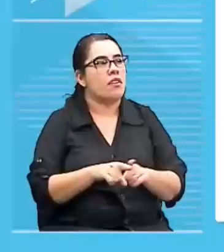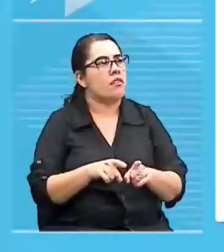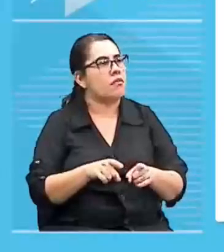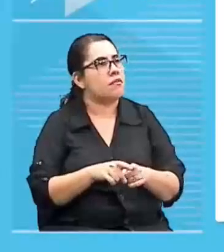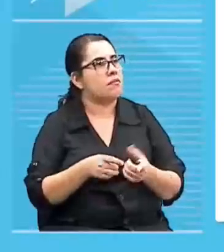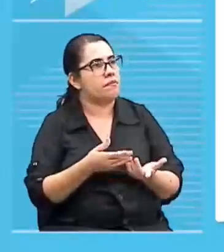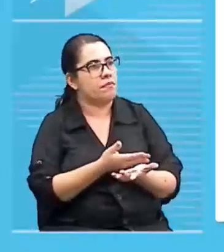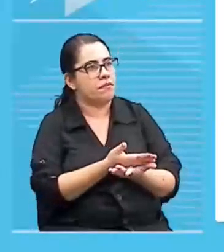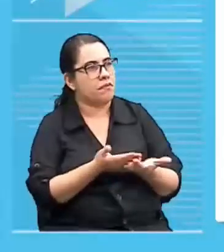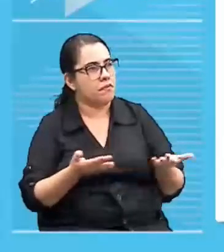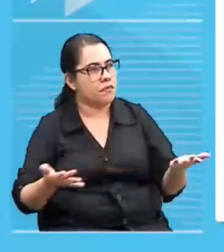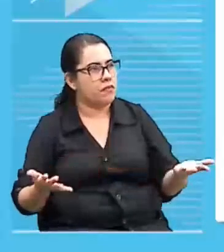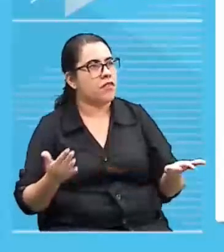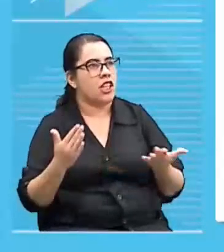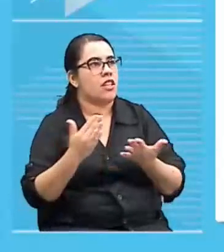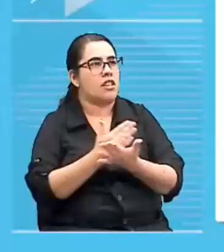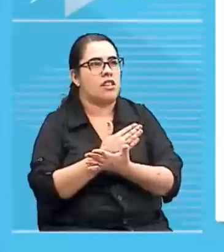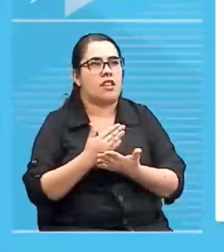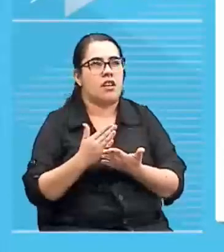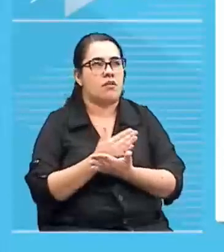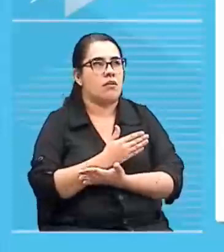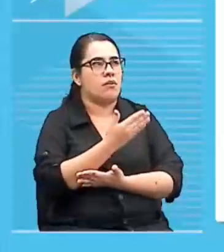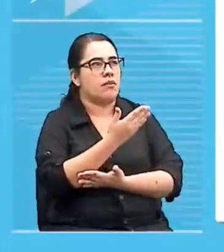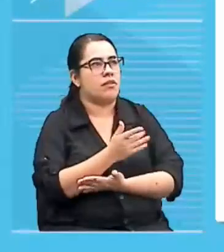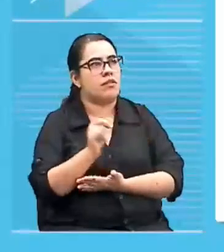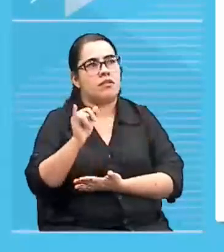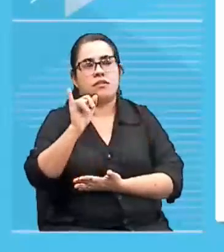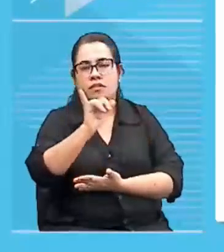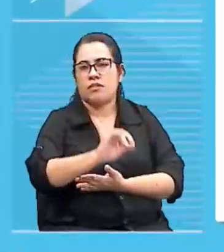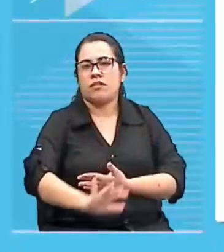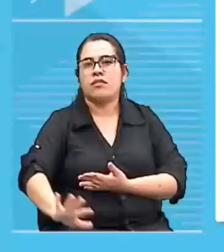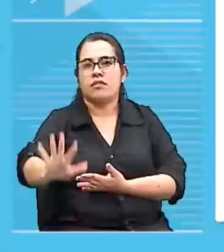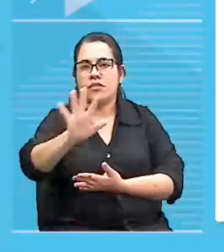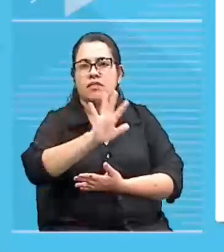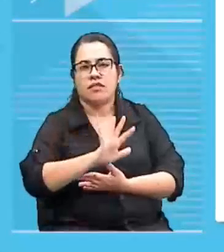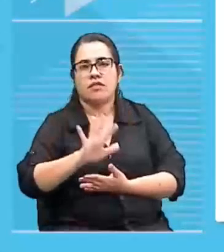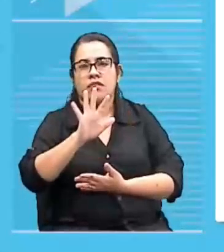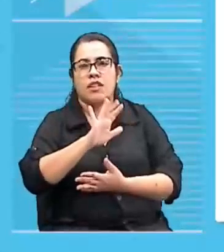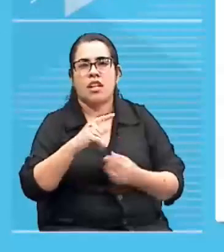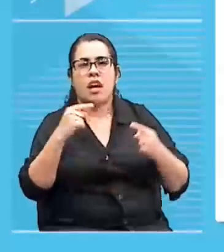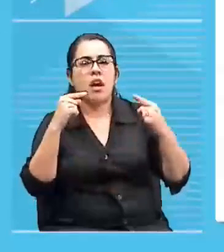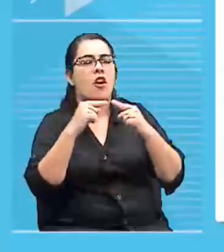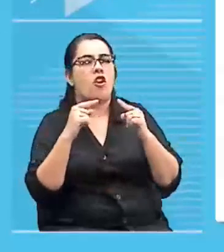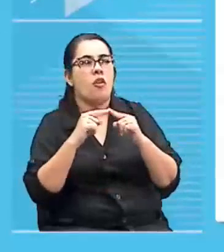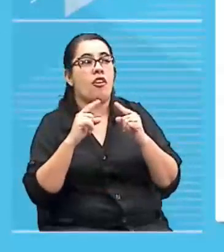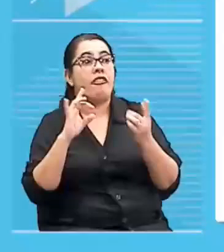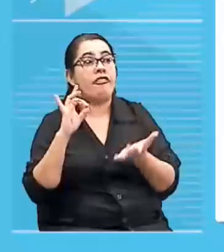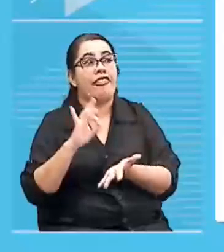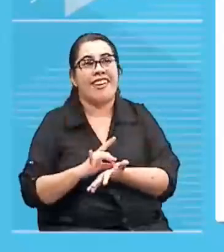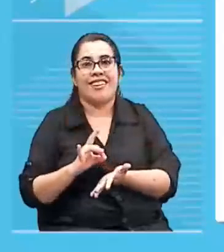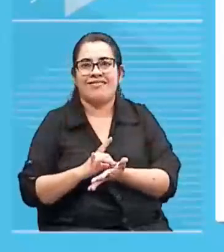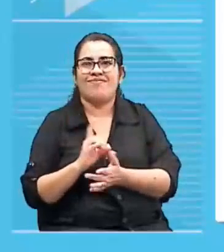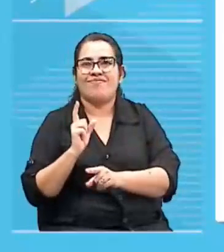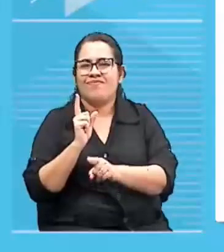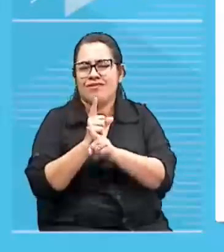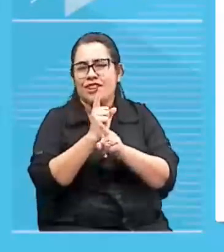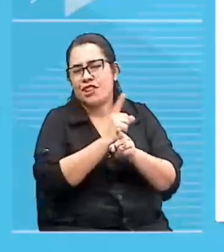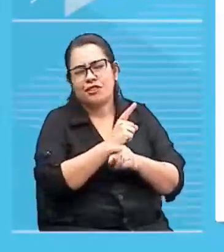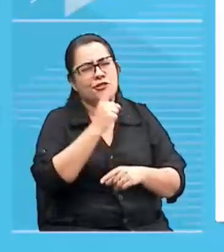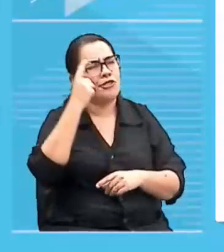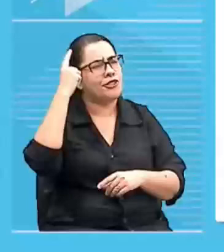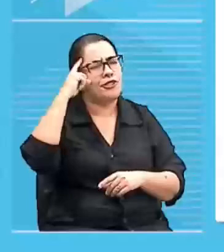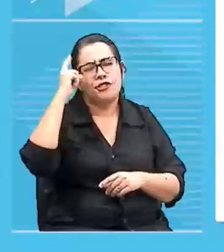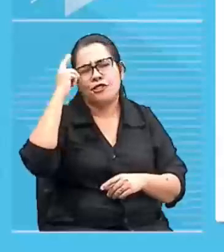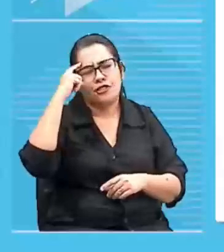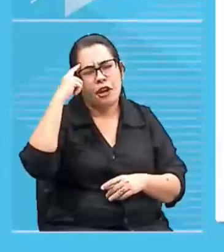para vocês algumas imagens que falam um pouco sobre as realidades, né, do dia a dia